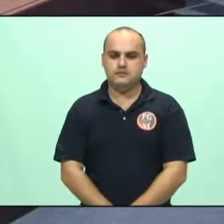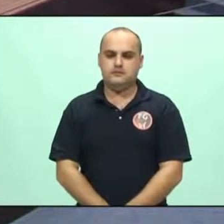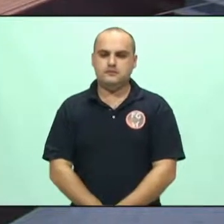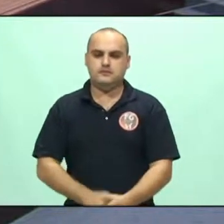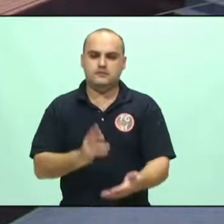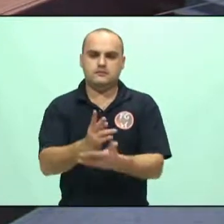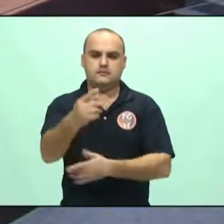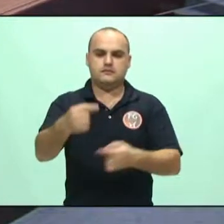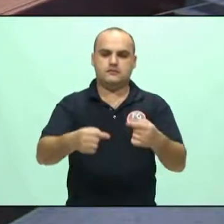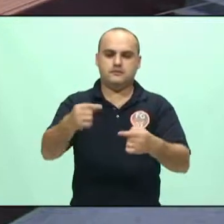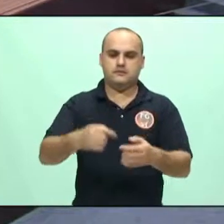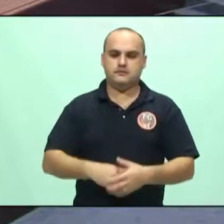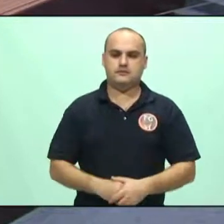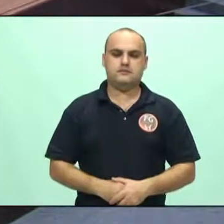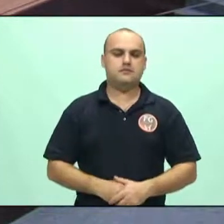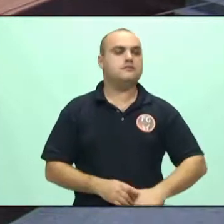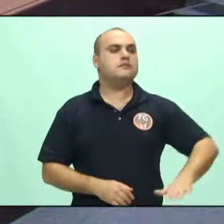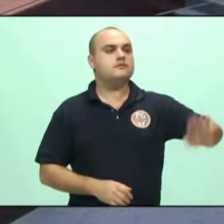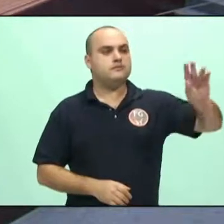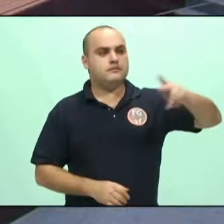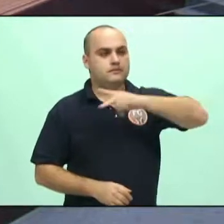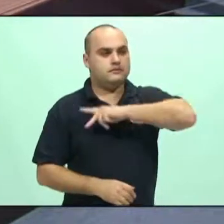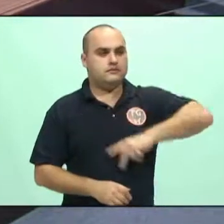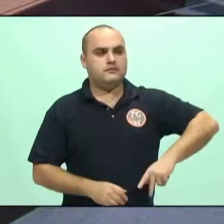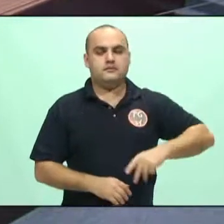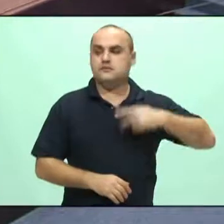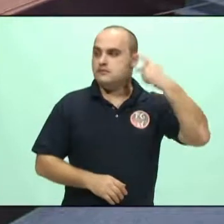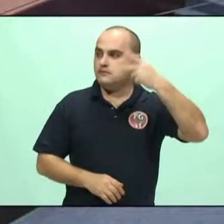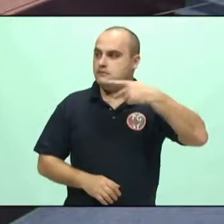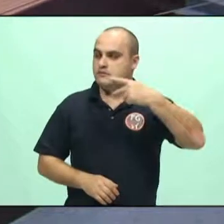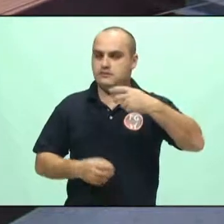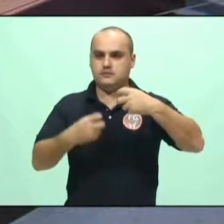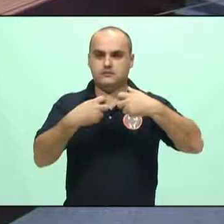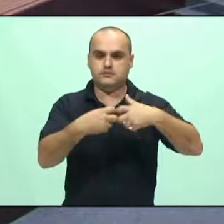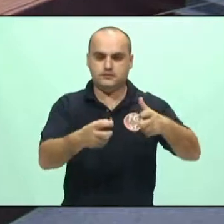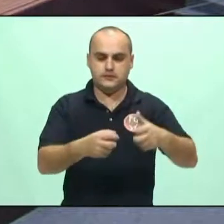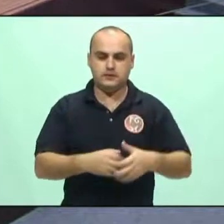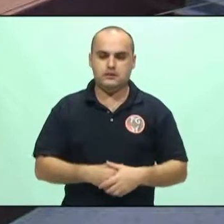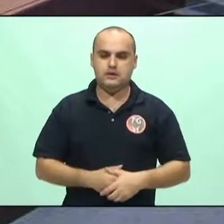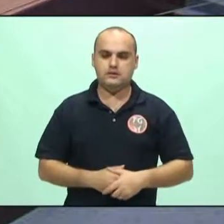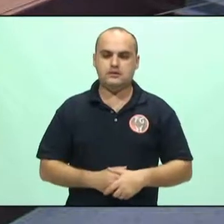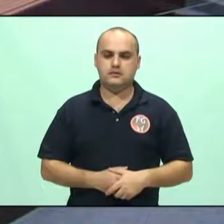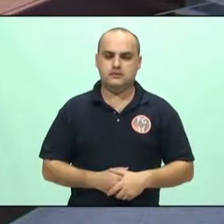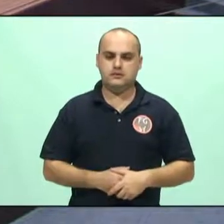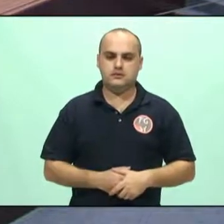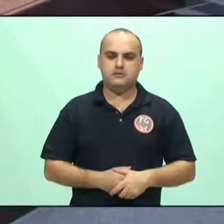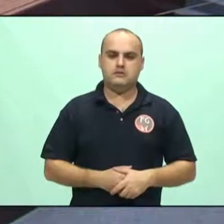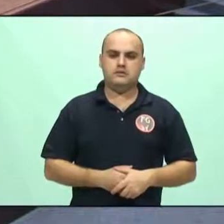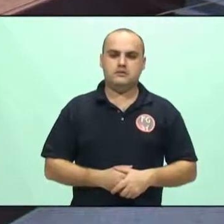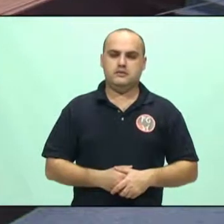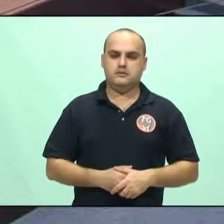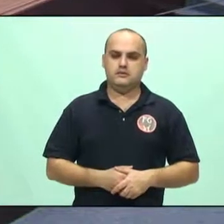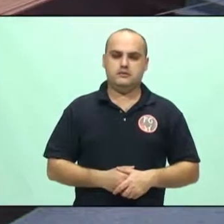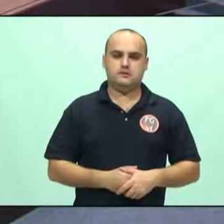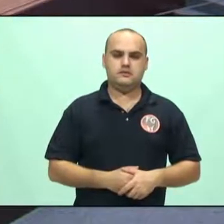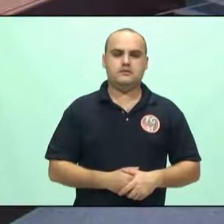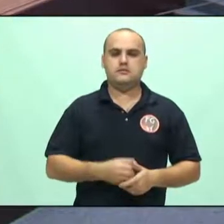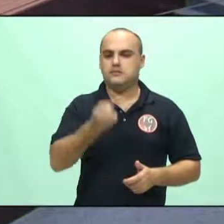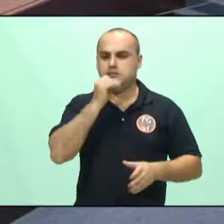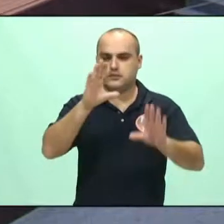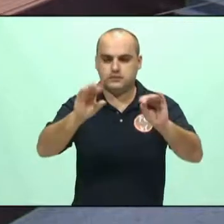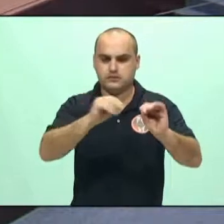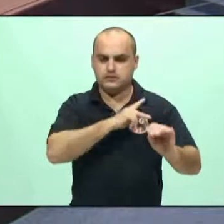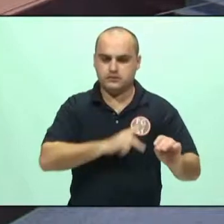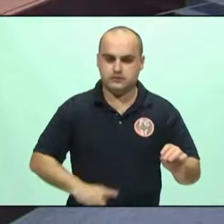continue discussão com a palavra senhor presidente com a palavra do Fernando Boa noite senhor presidente senhores vereadores e o público que